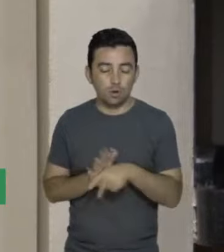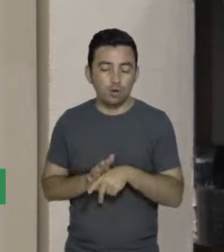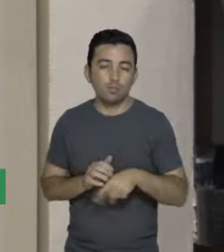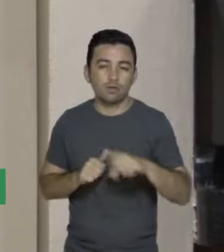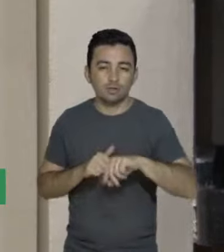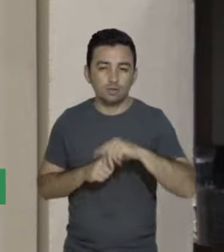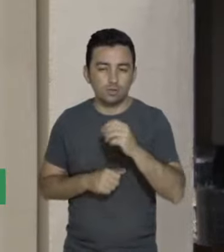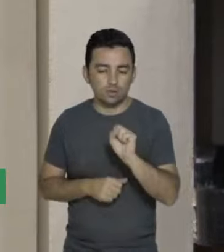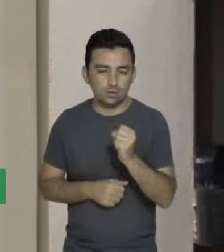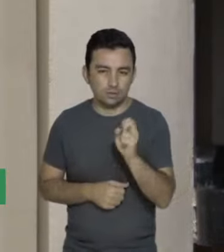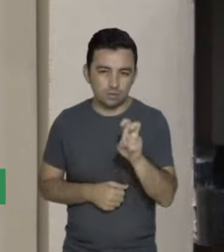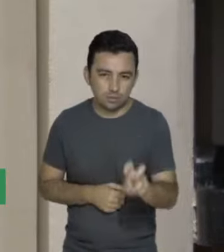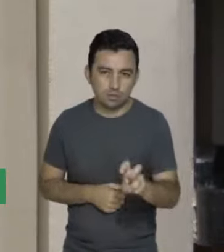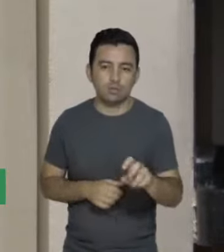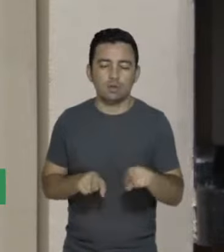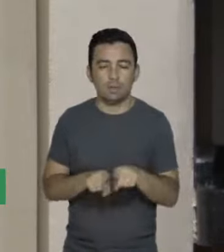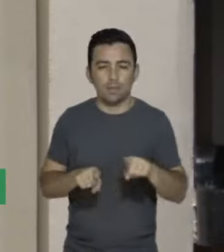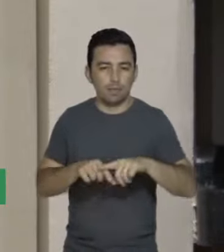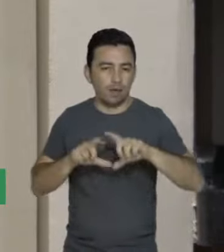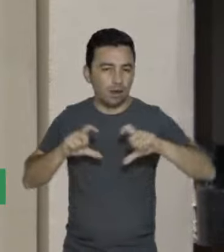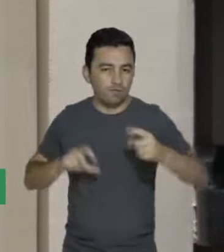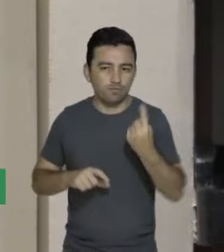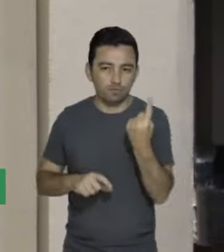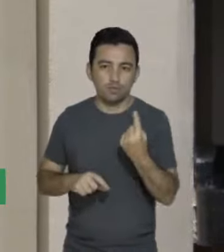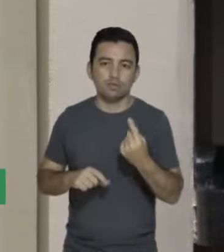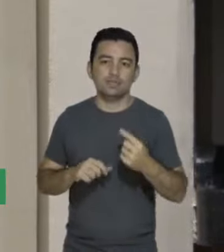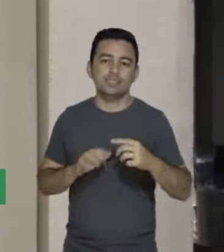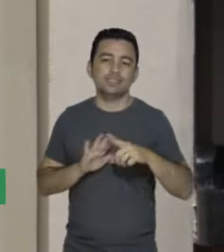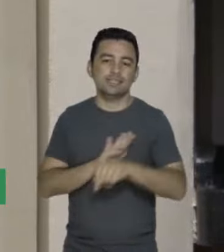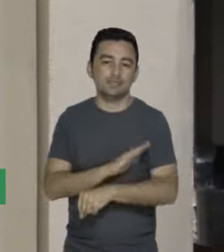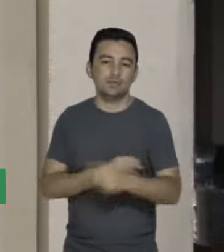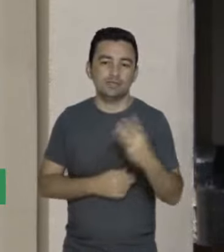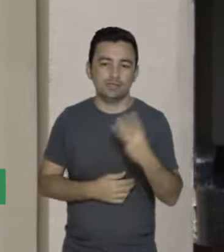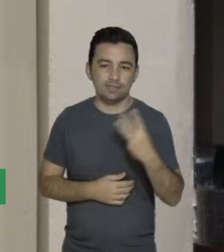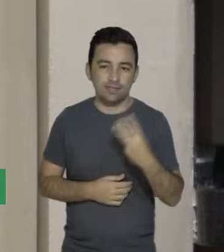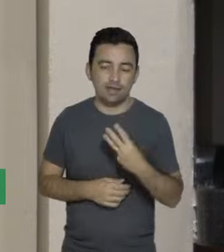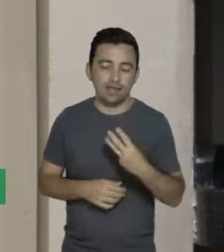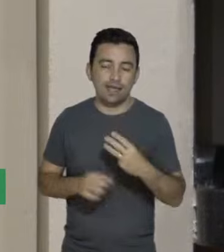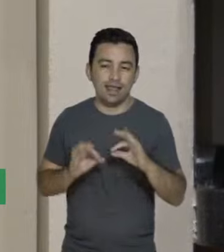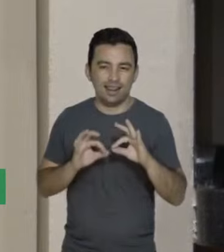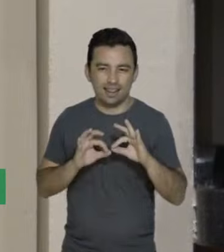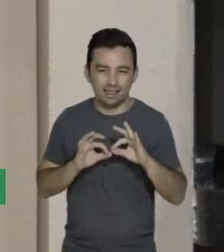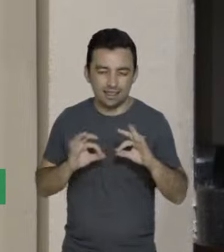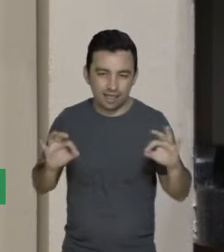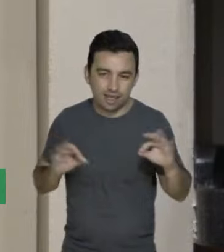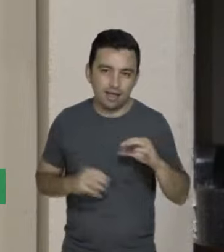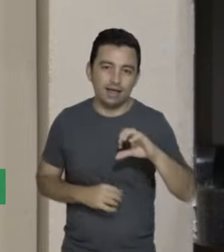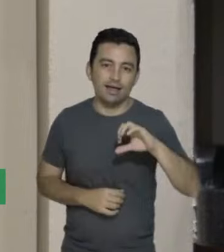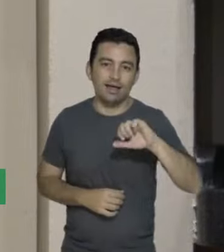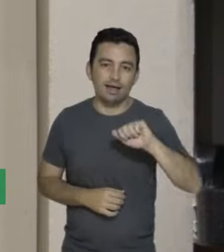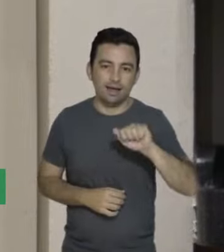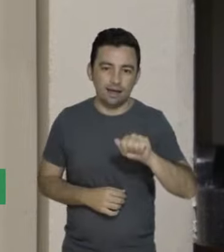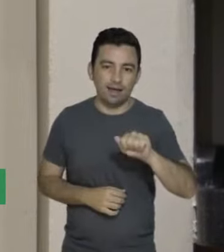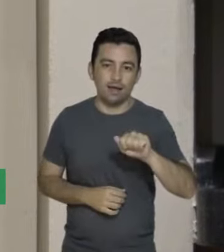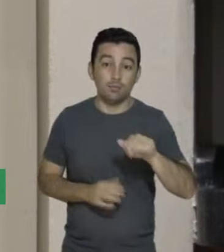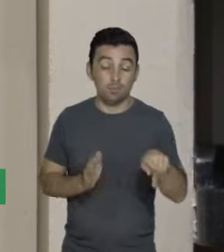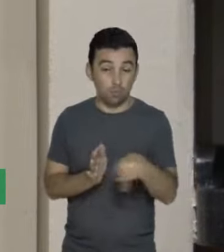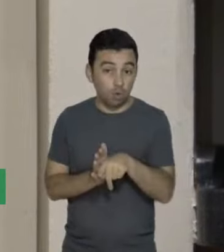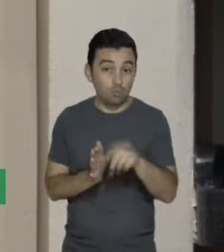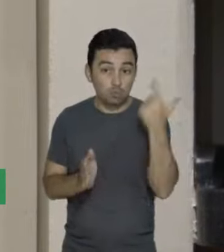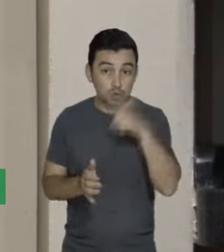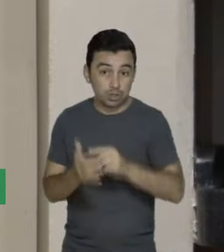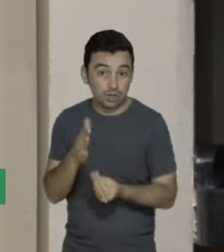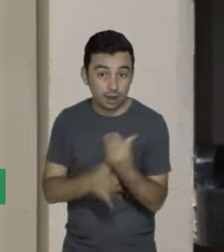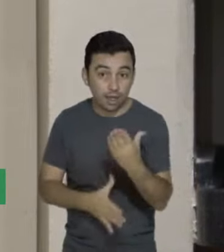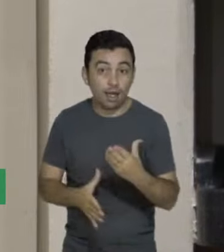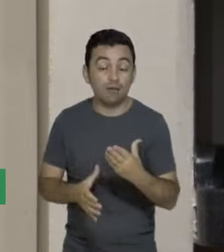parágrafo único e 65 inciso 3º alíneas a do regimento interno para constituir as comissões permanentes os